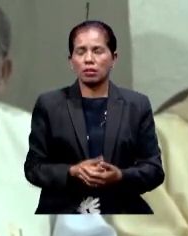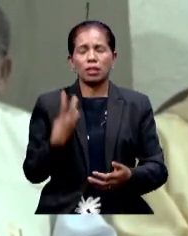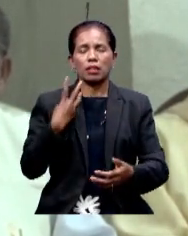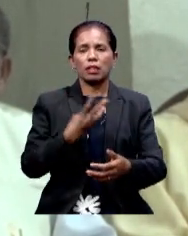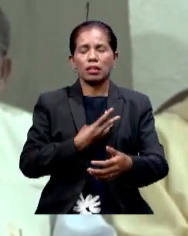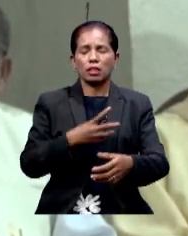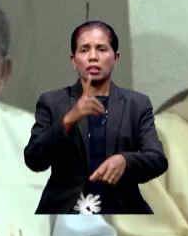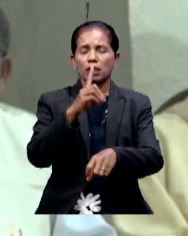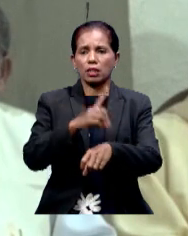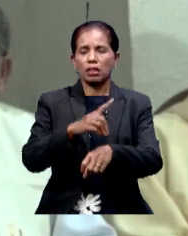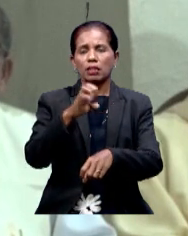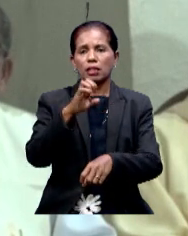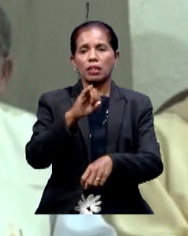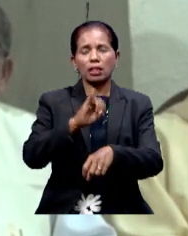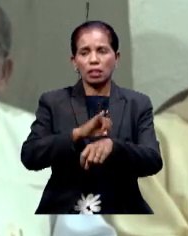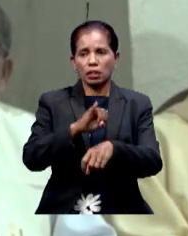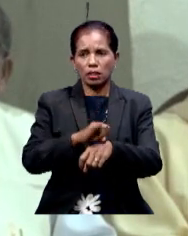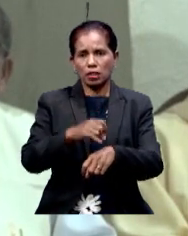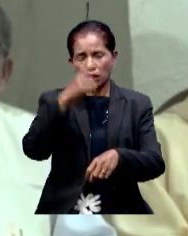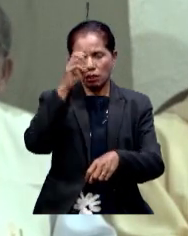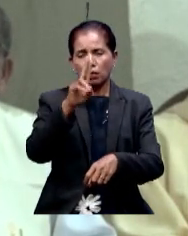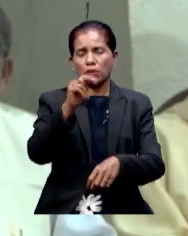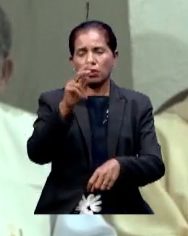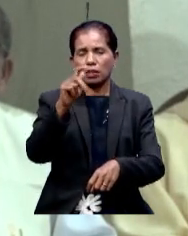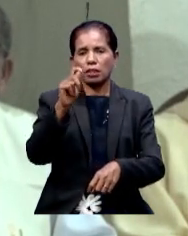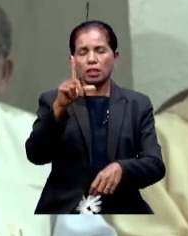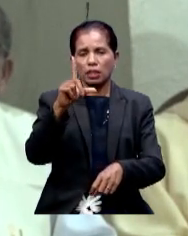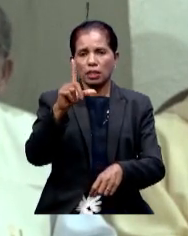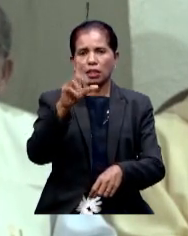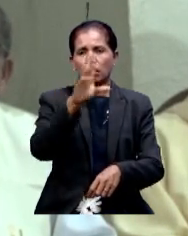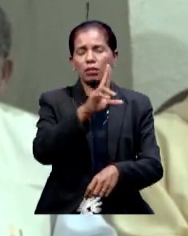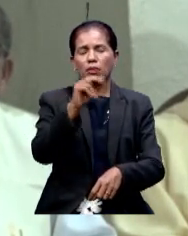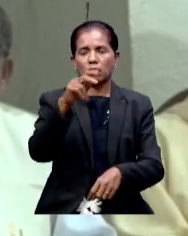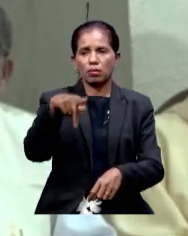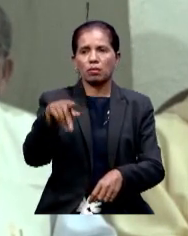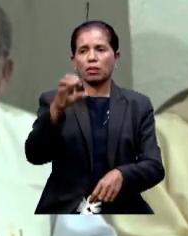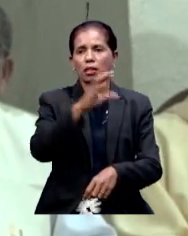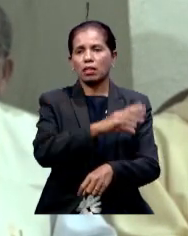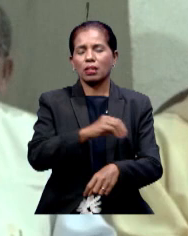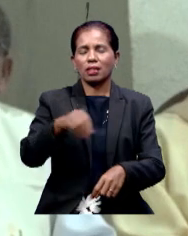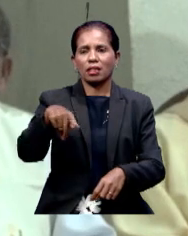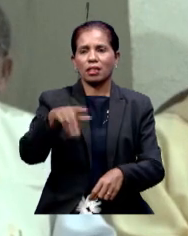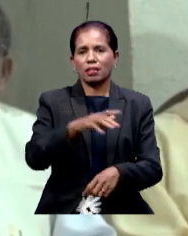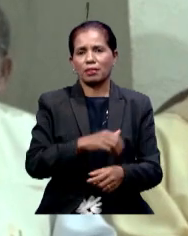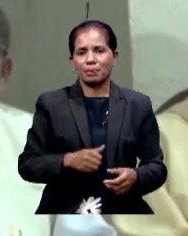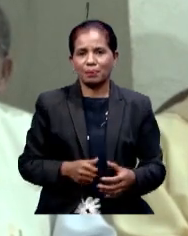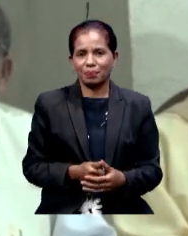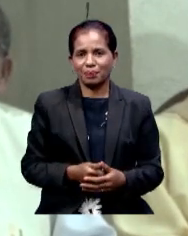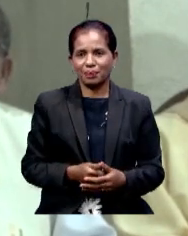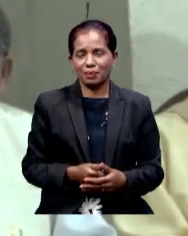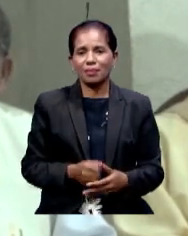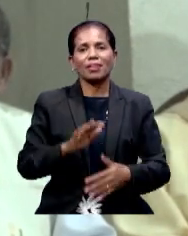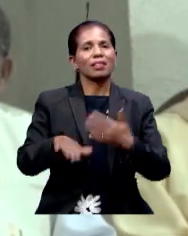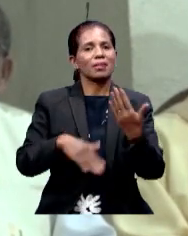Decepcionado. Decepcionado estamos a. Estamos um dilo, NTL, um paz, um pós, um pil, um pal.